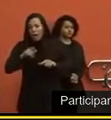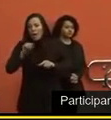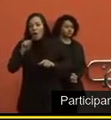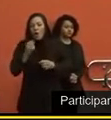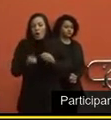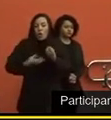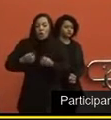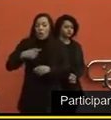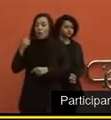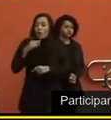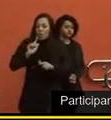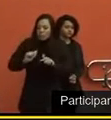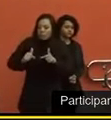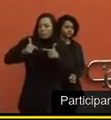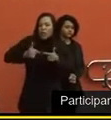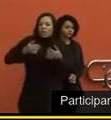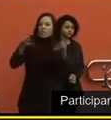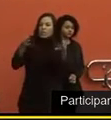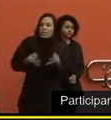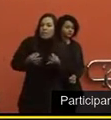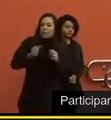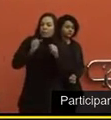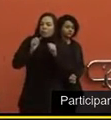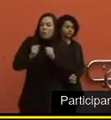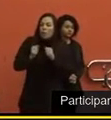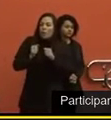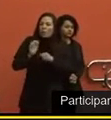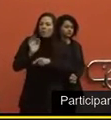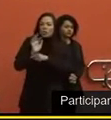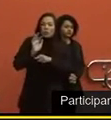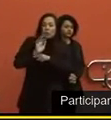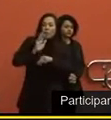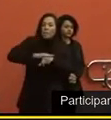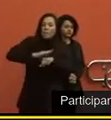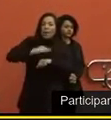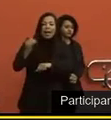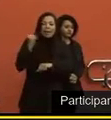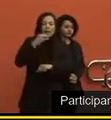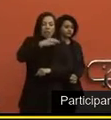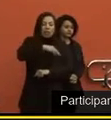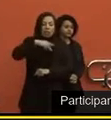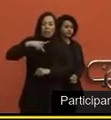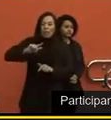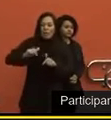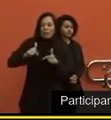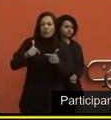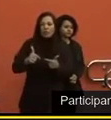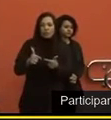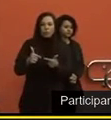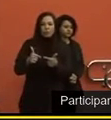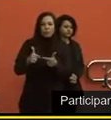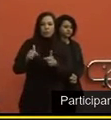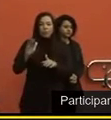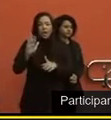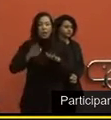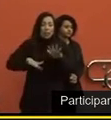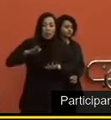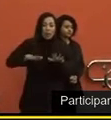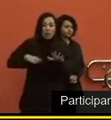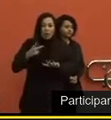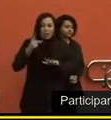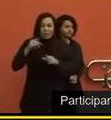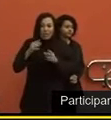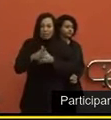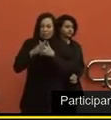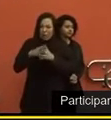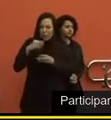de nossa atuação que tem retroalimentado a importância social do Ministério Público. Talvez envolto na